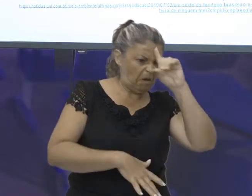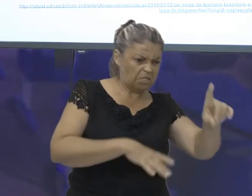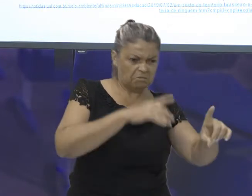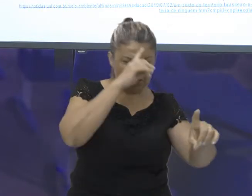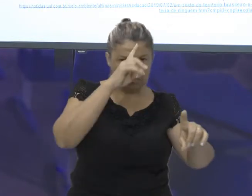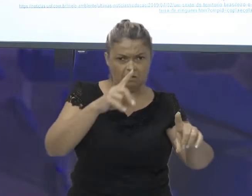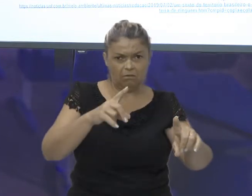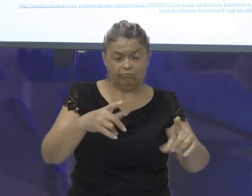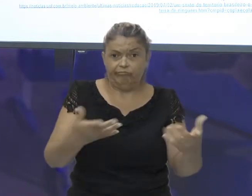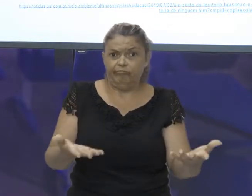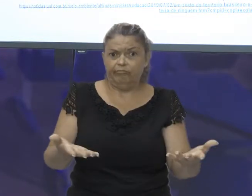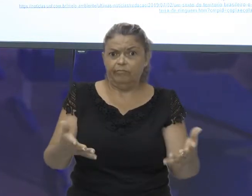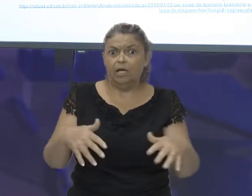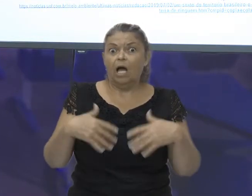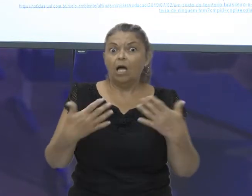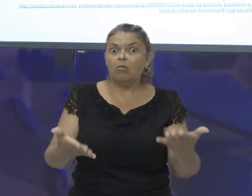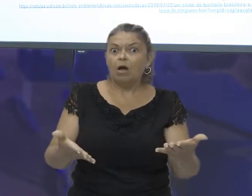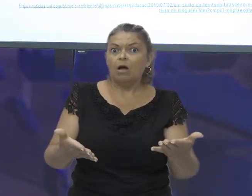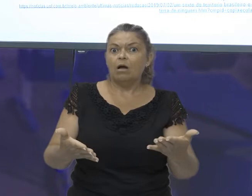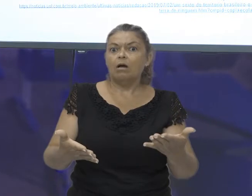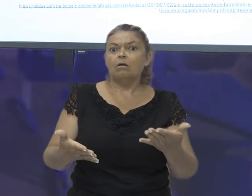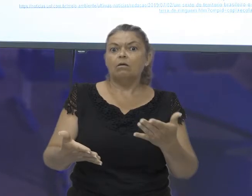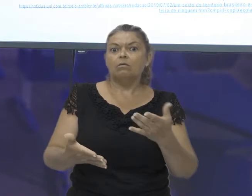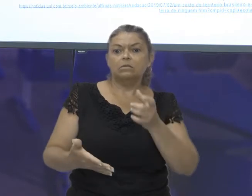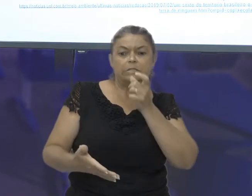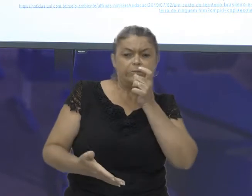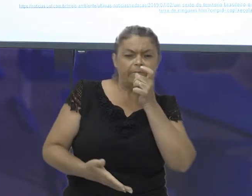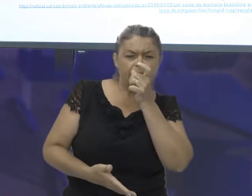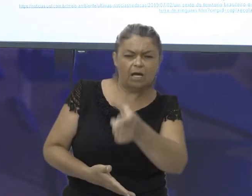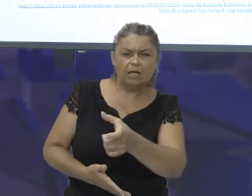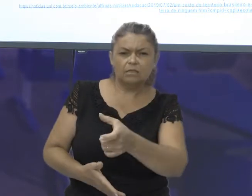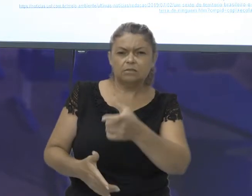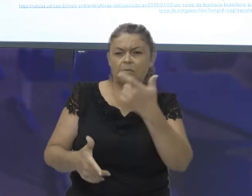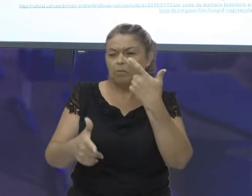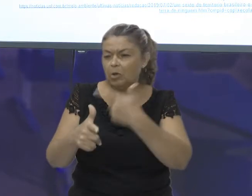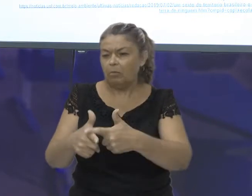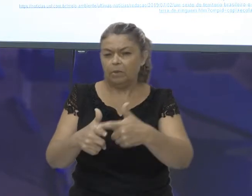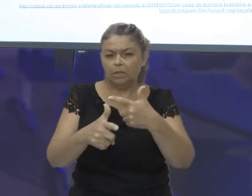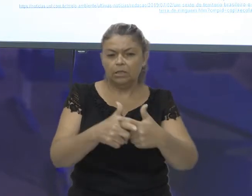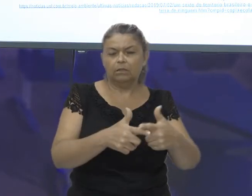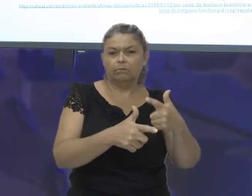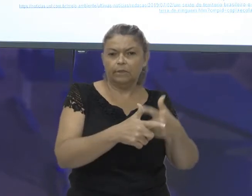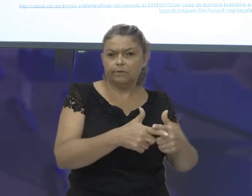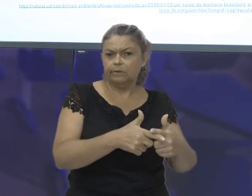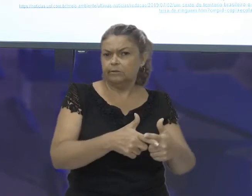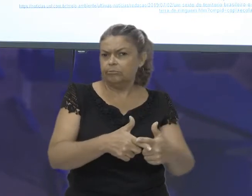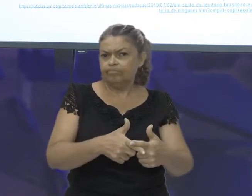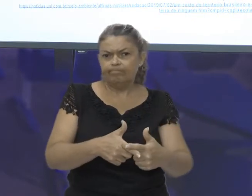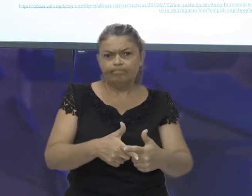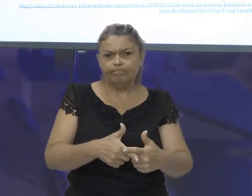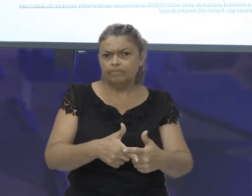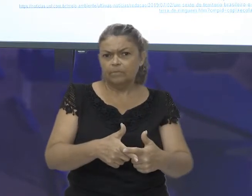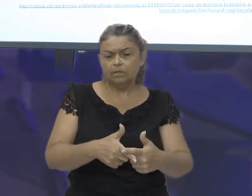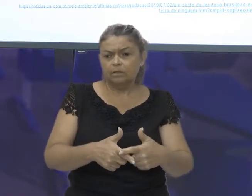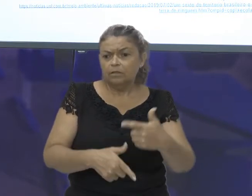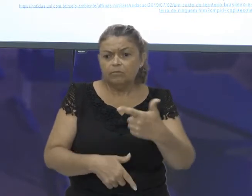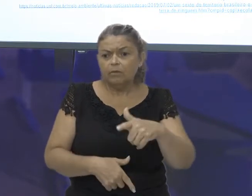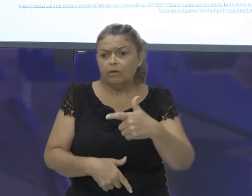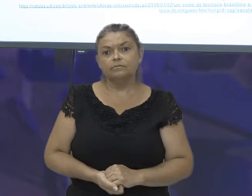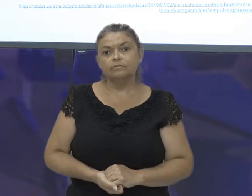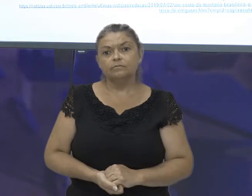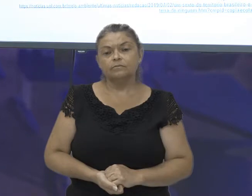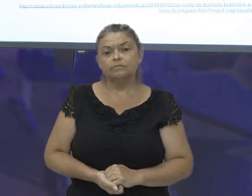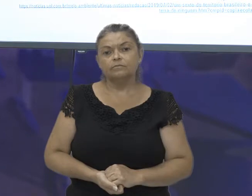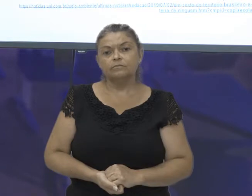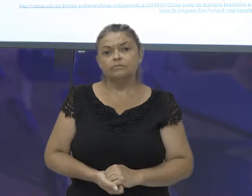são as ameaças, quais são os problemas que essas terras que não foram identificadas, seus donos, podem